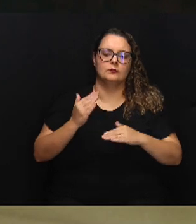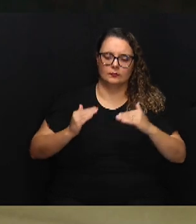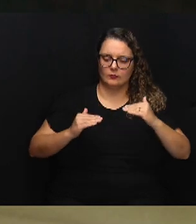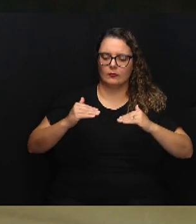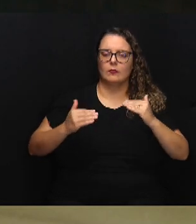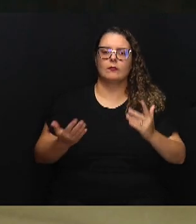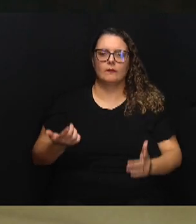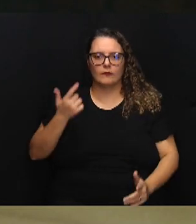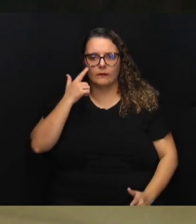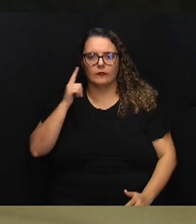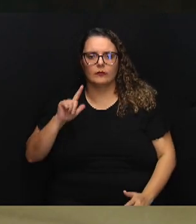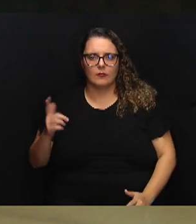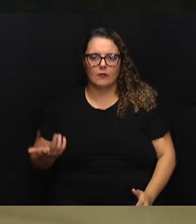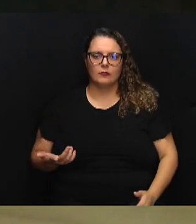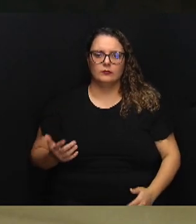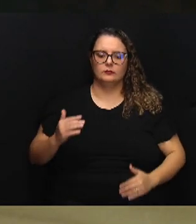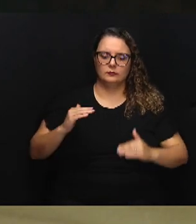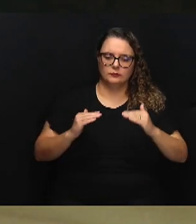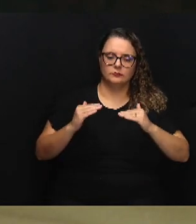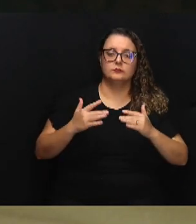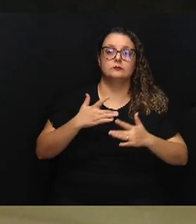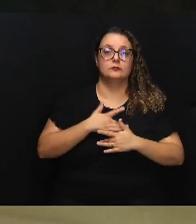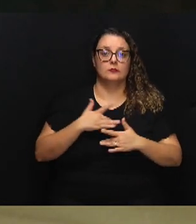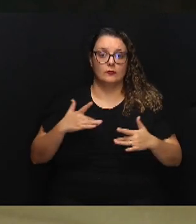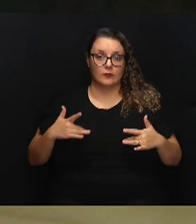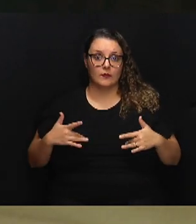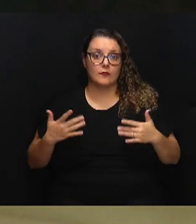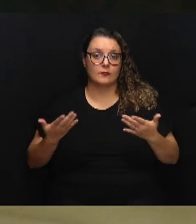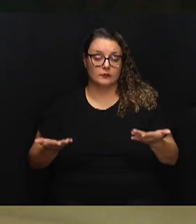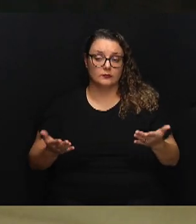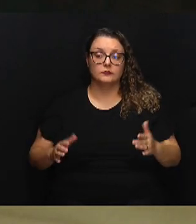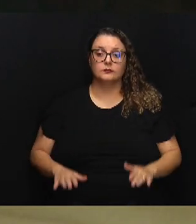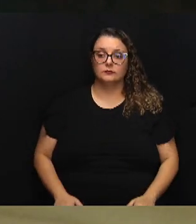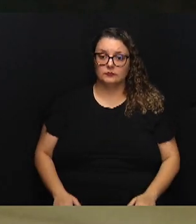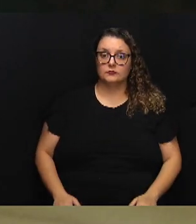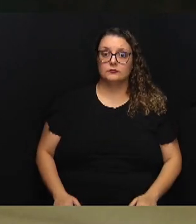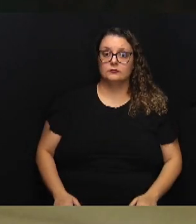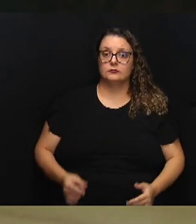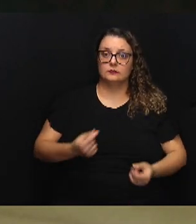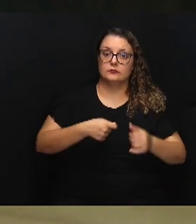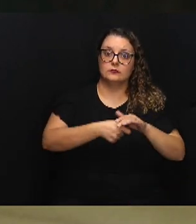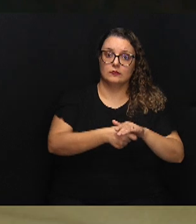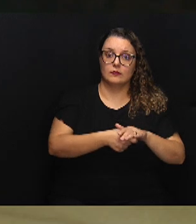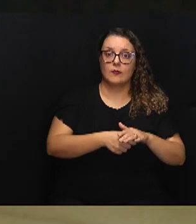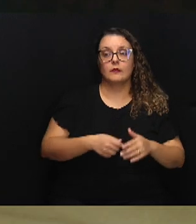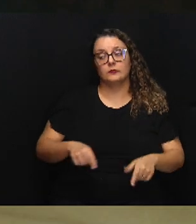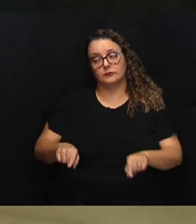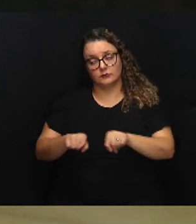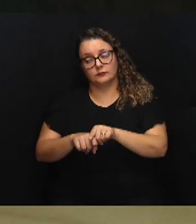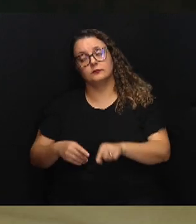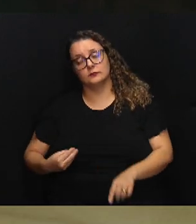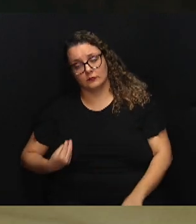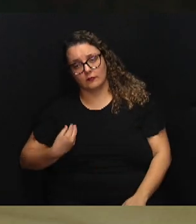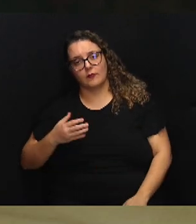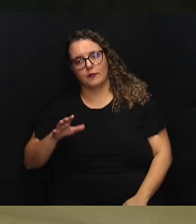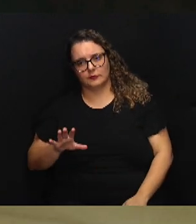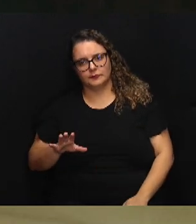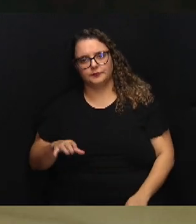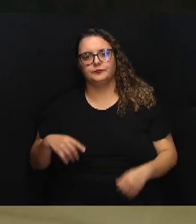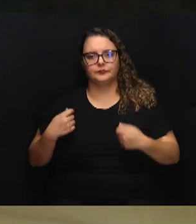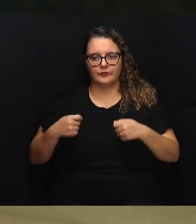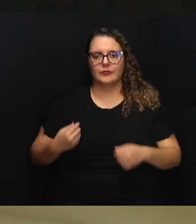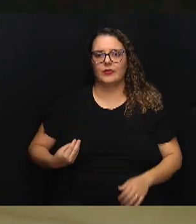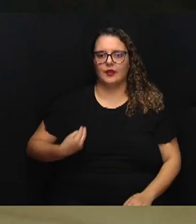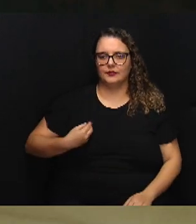equilíbrio, né? Um ponto de equilíbrio saudável aí entre poupar e viver, mas você precisa